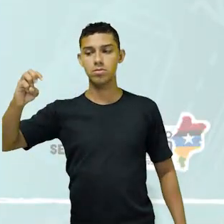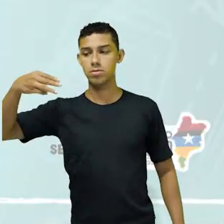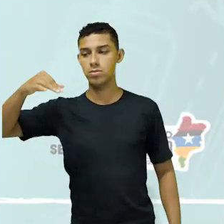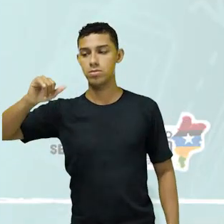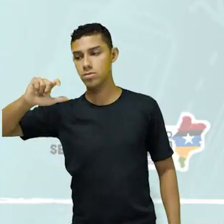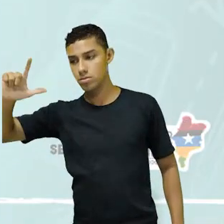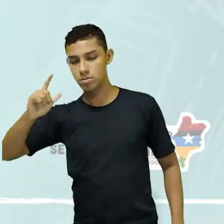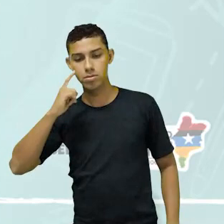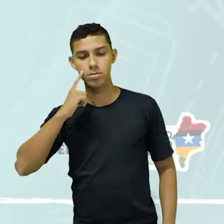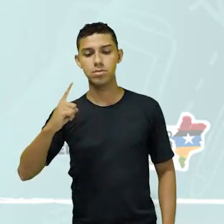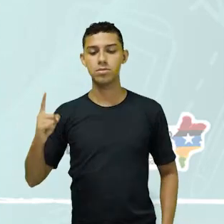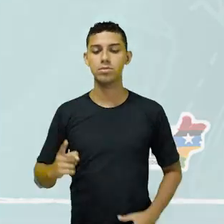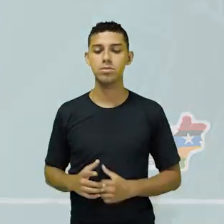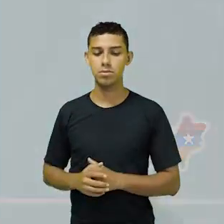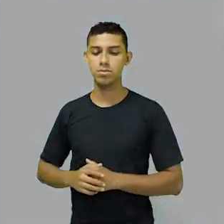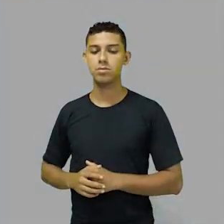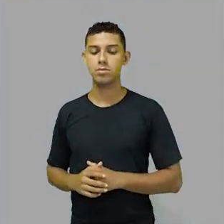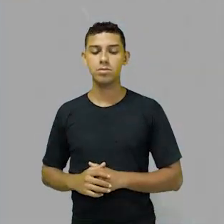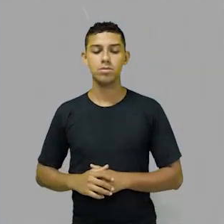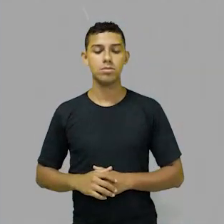para 100 é a mesma coisa que